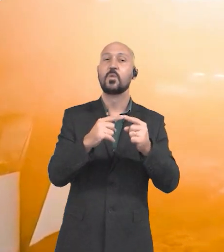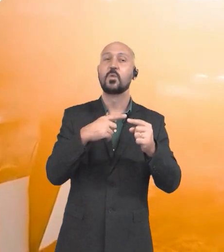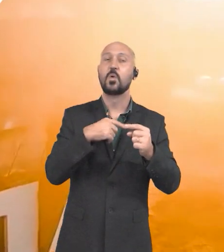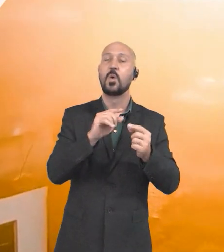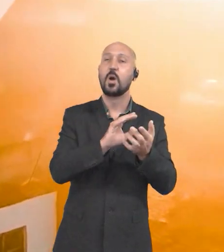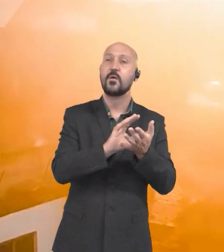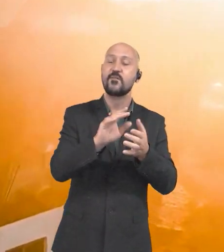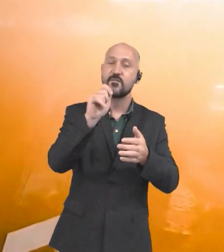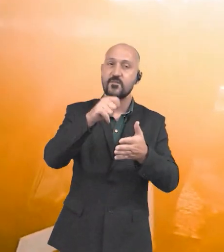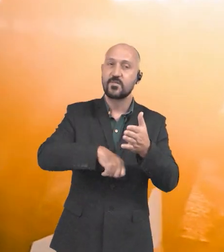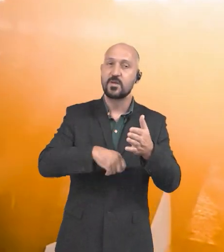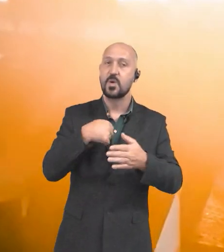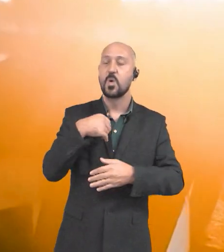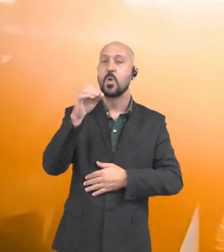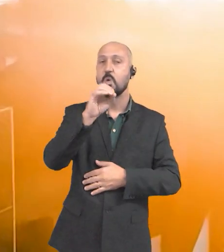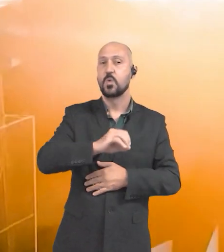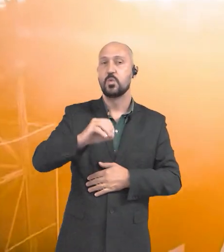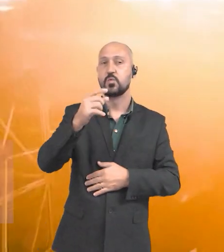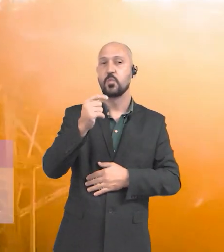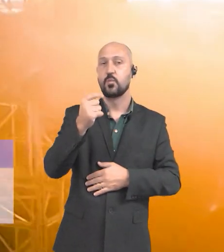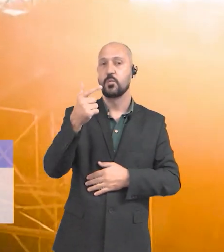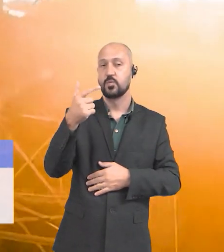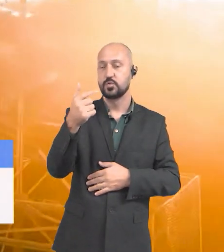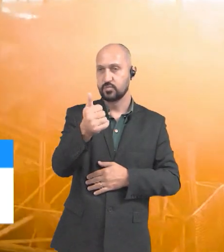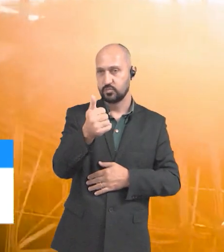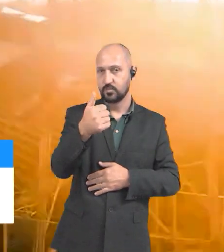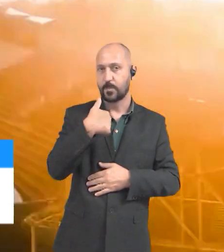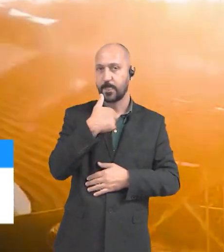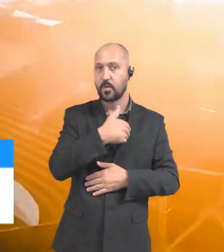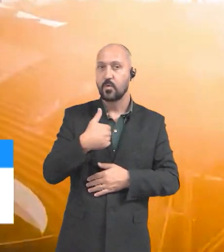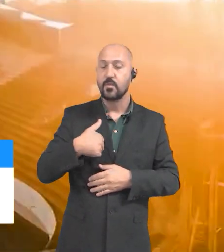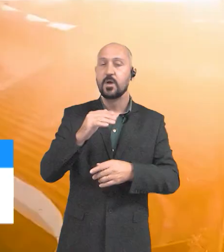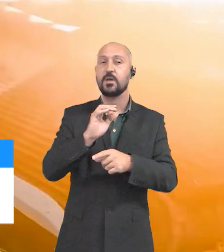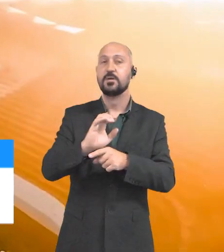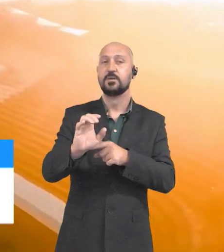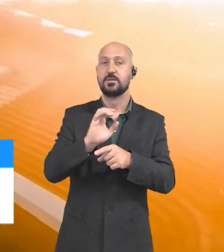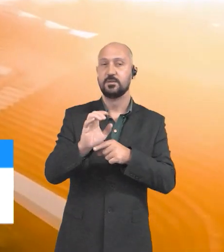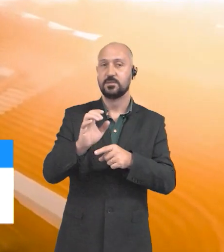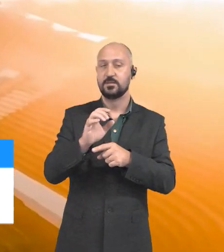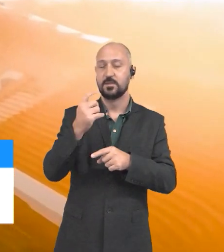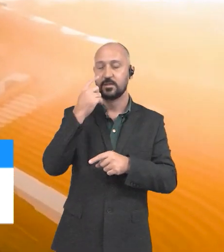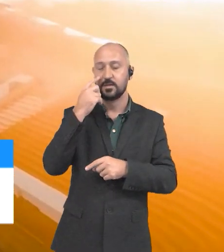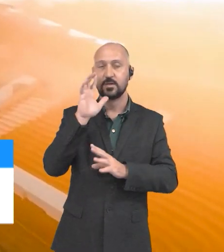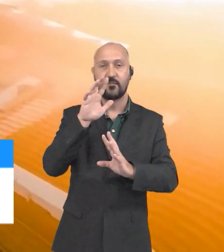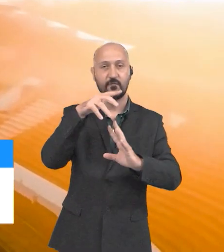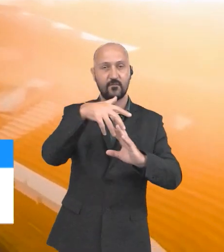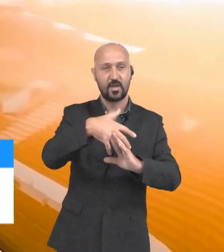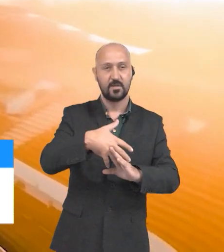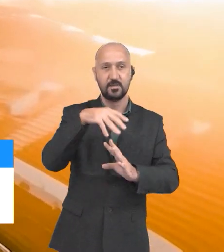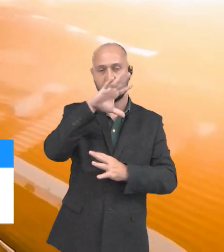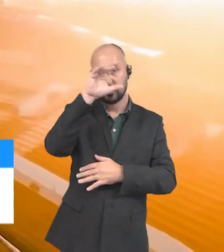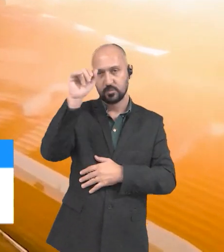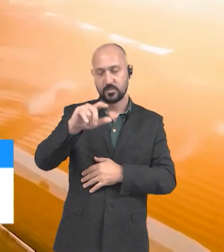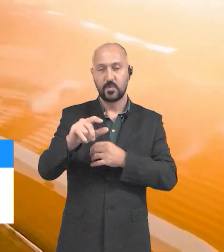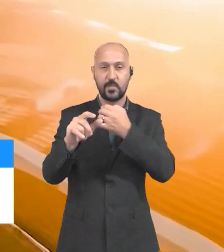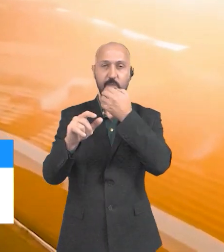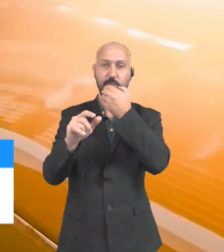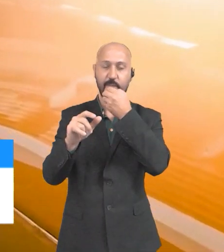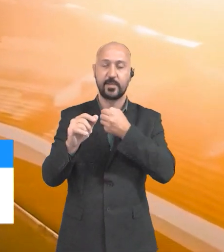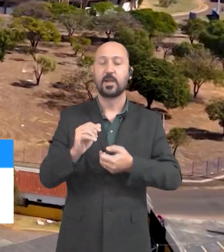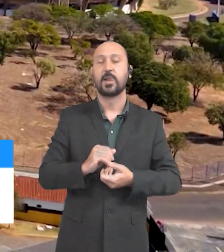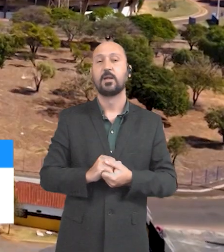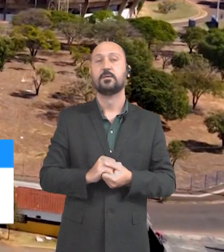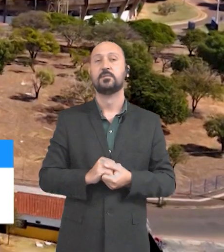correspondente a termo de fomento firmado em outubro de 2021 entre o governo do estado e a Universidade Federal de Mato Grosso do